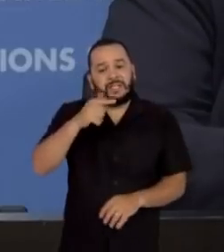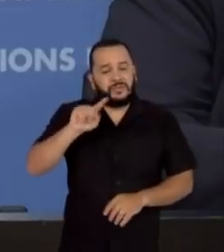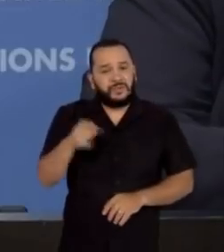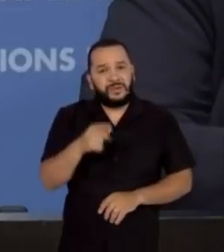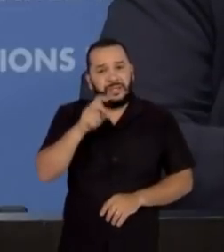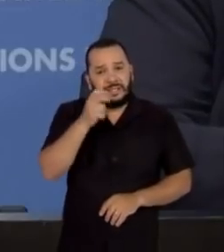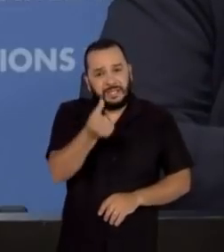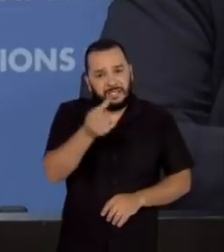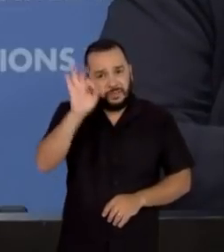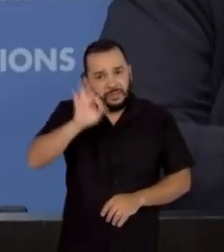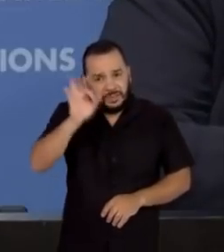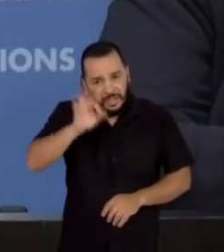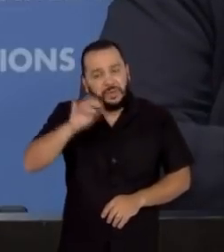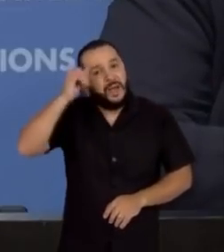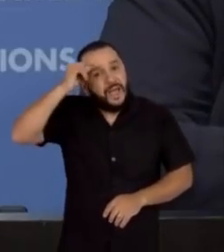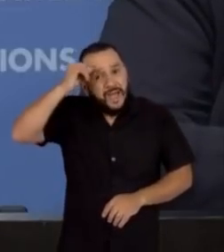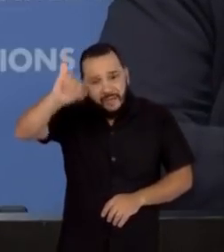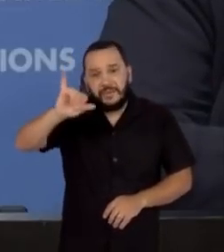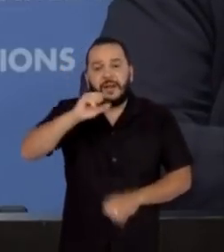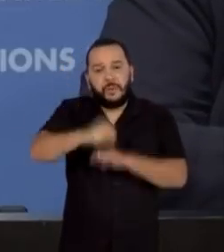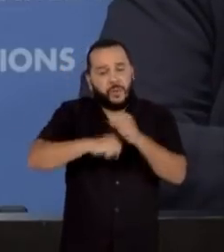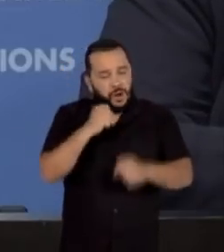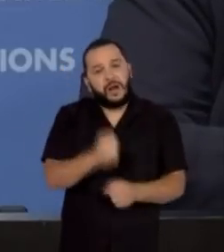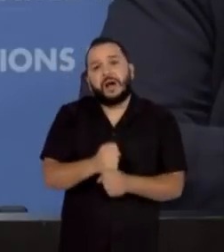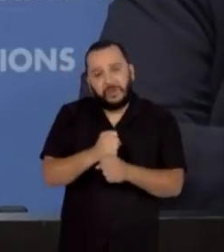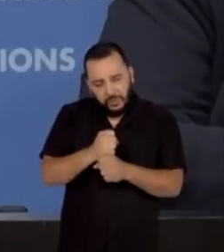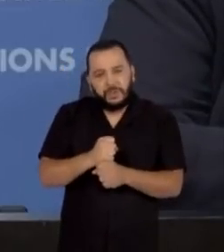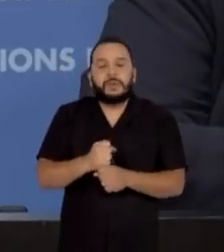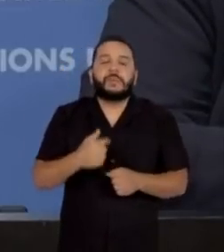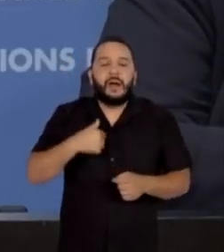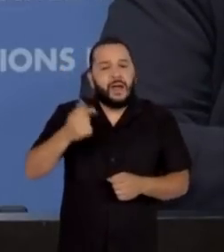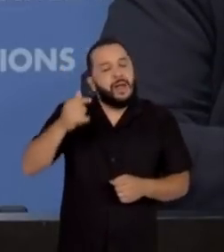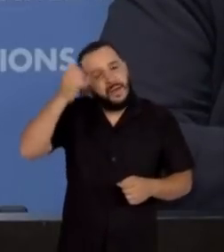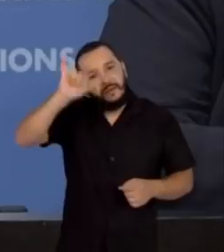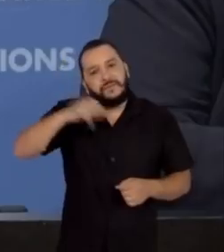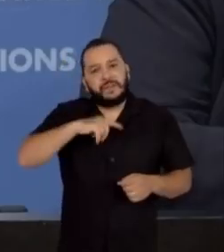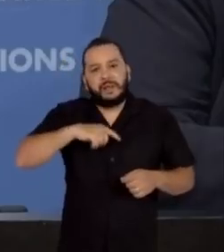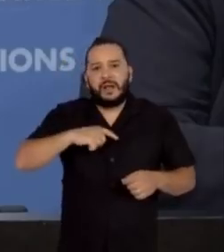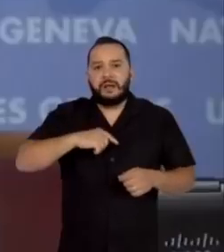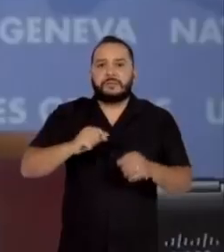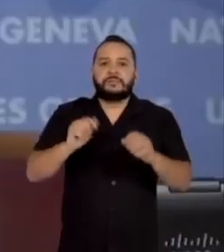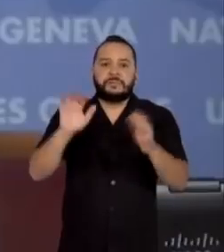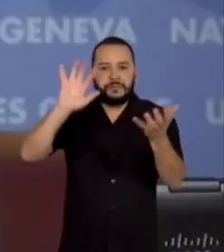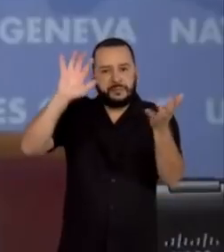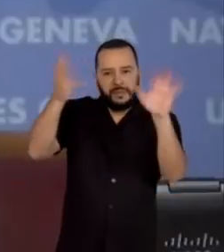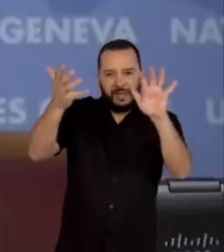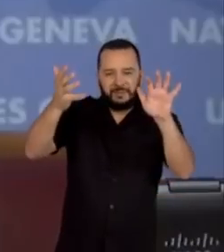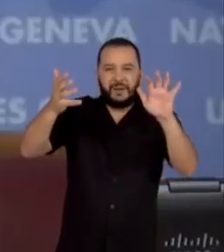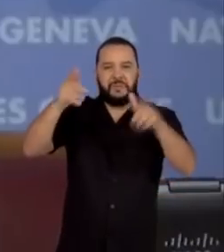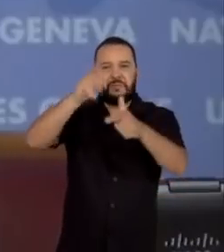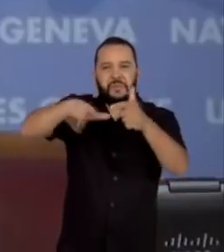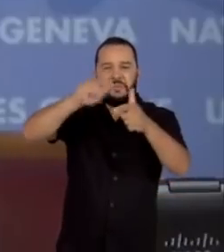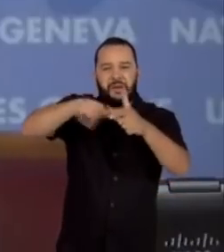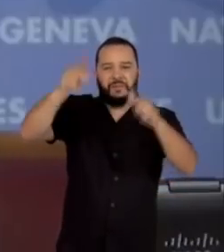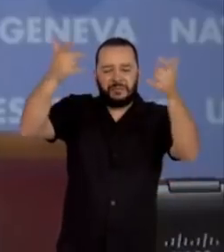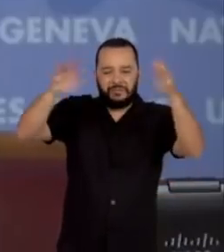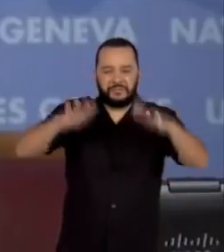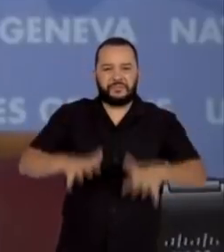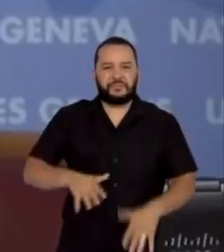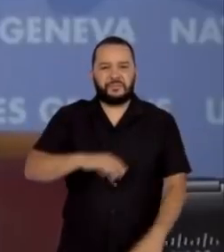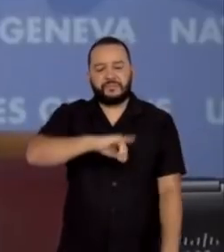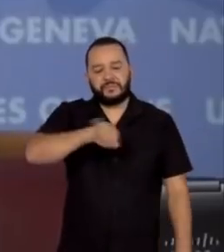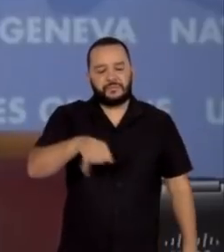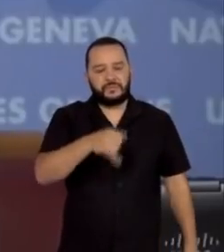entre 2020 e 2030 para evitar uma futura catástrofe climática. Para John Christensen,